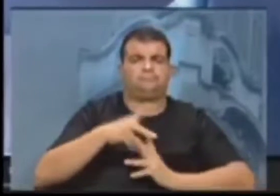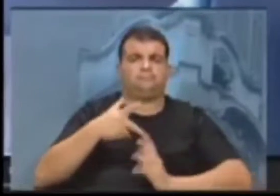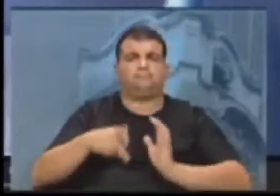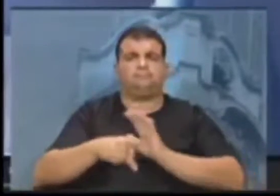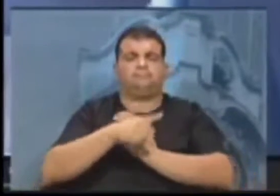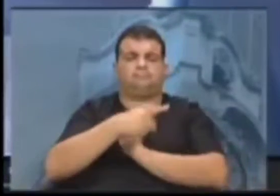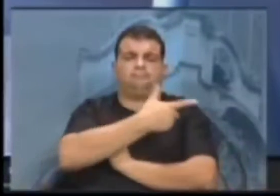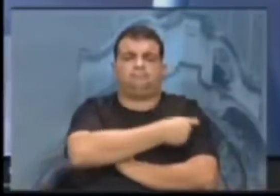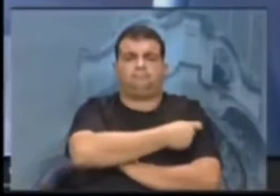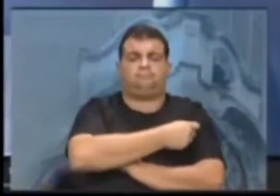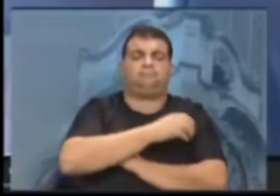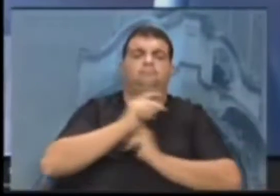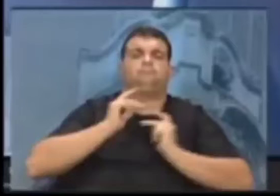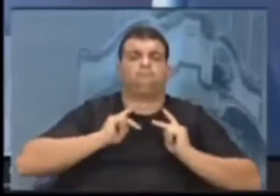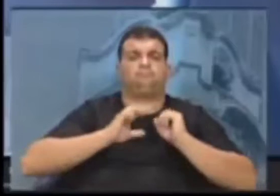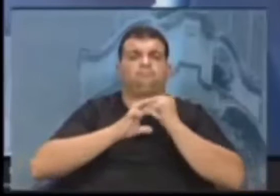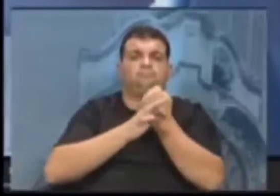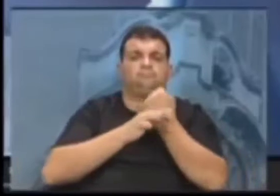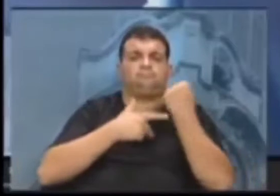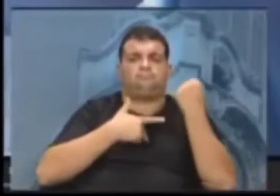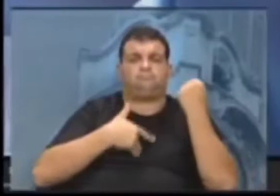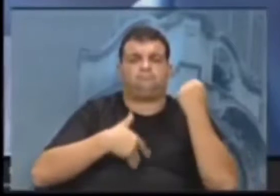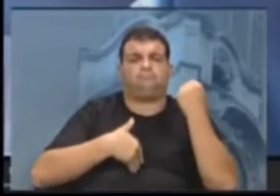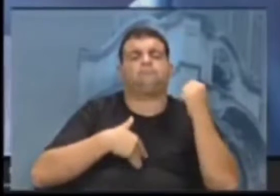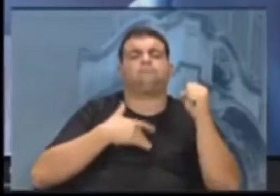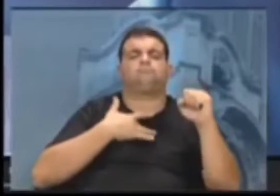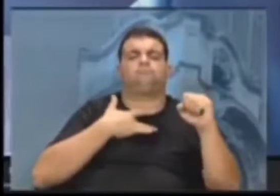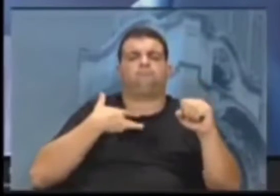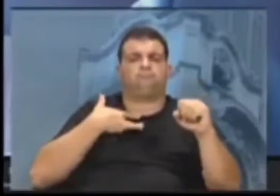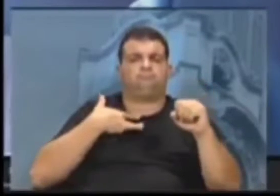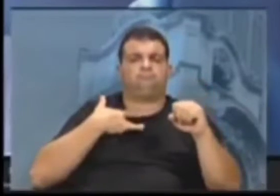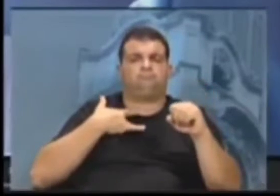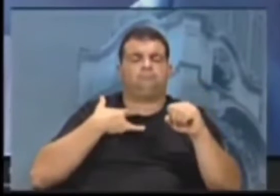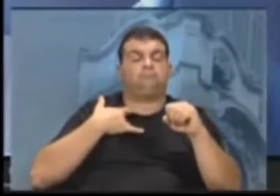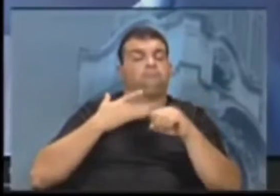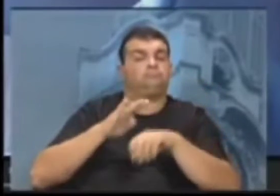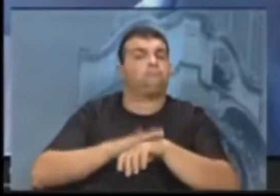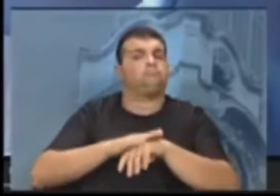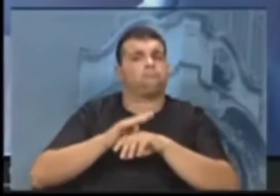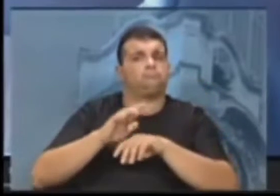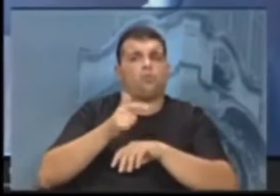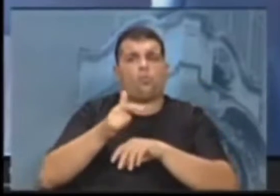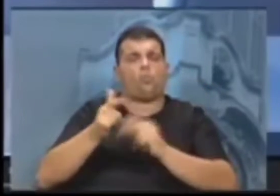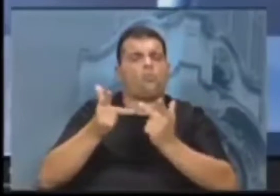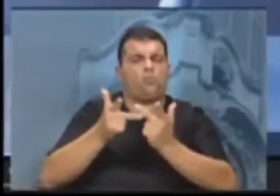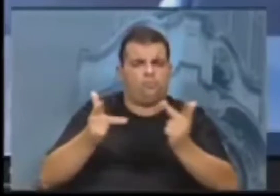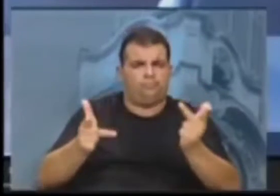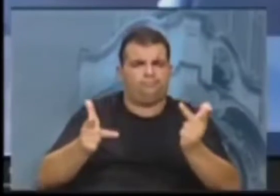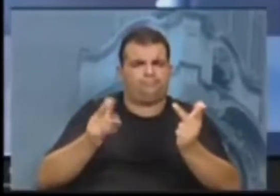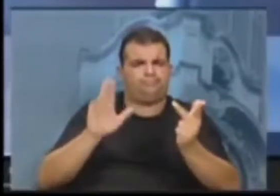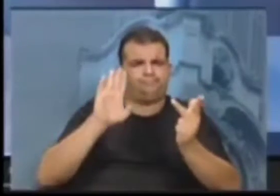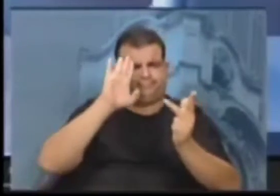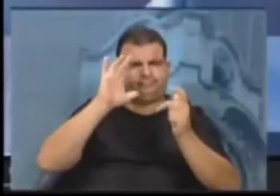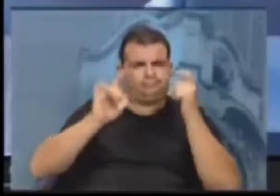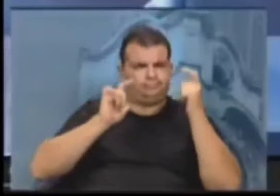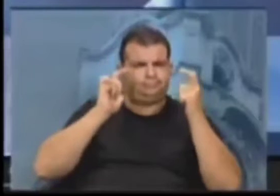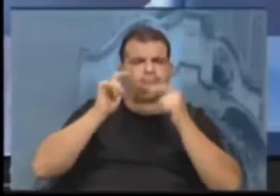vacinação dos agentes da segurança pública, da saúde e demais atividades consideradas